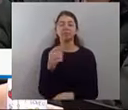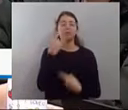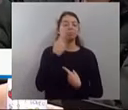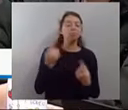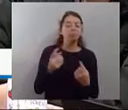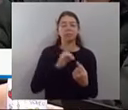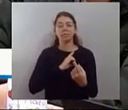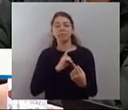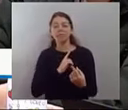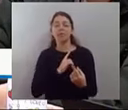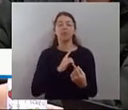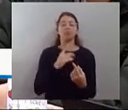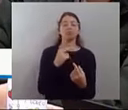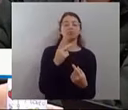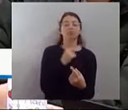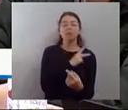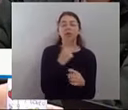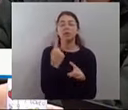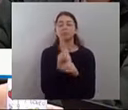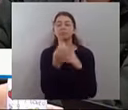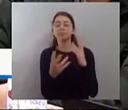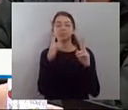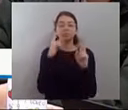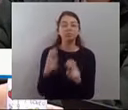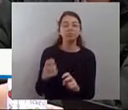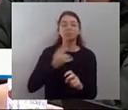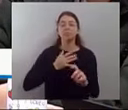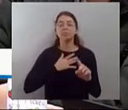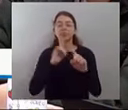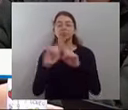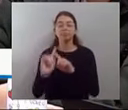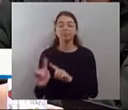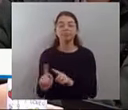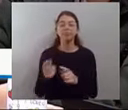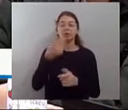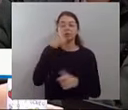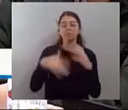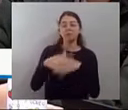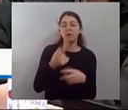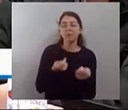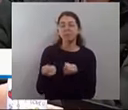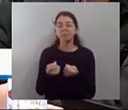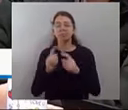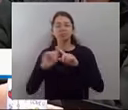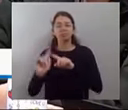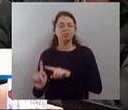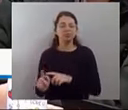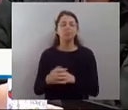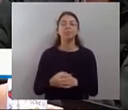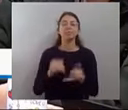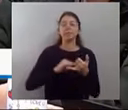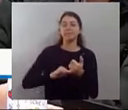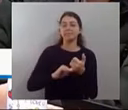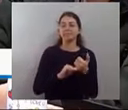privadas, academia, investigação, setor empresarial, organização de cidadãos, entre outras. A Associação Evoluir Oeiras é uma